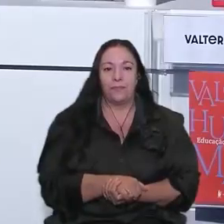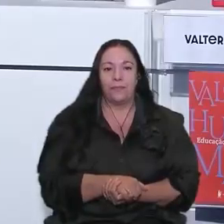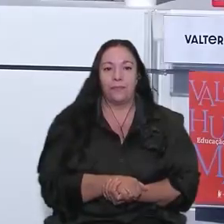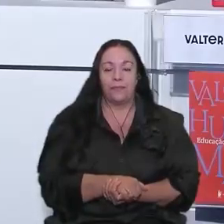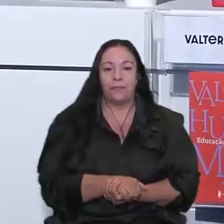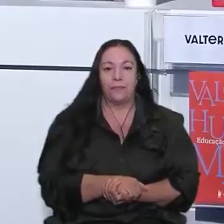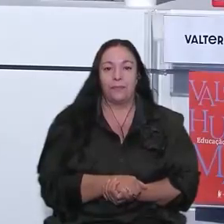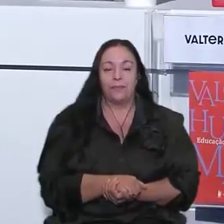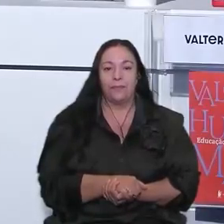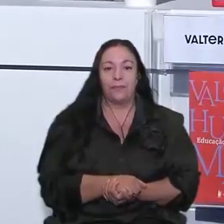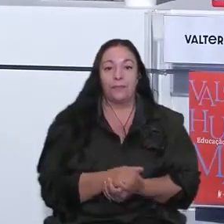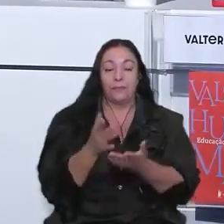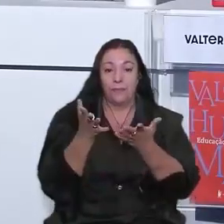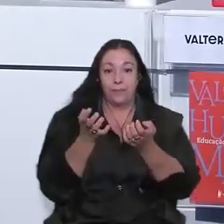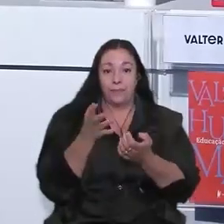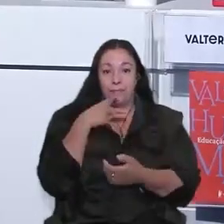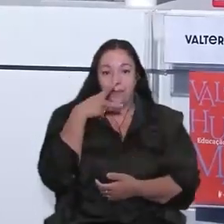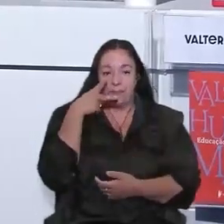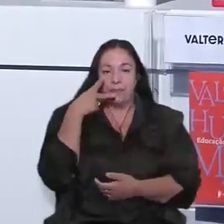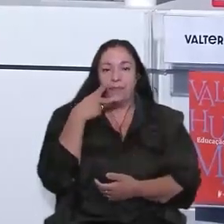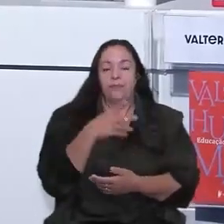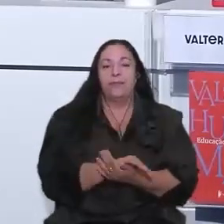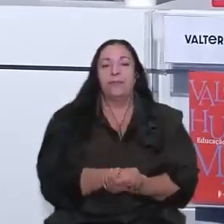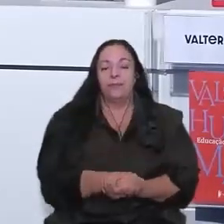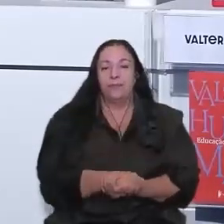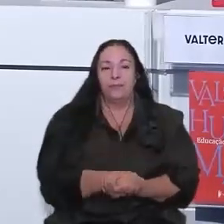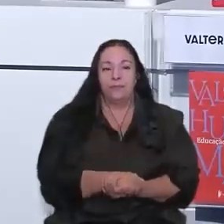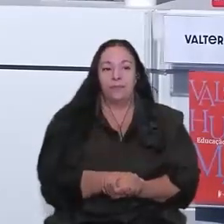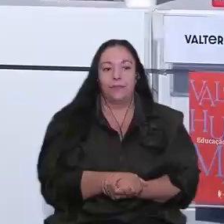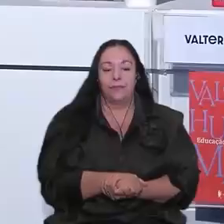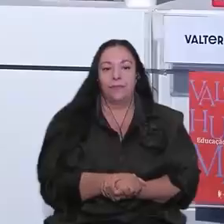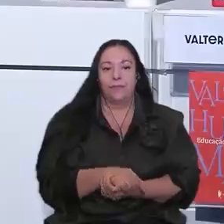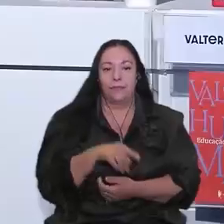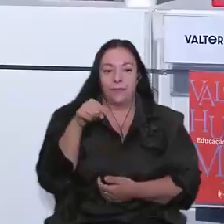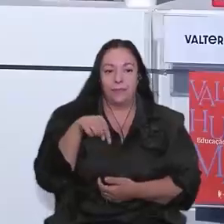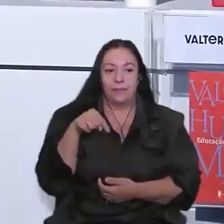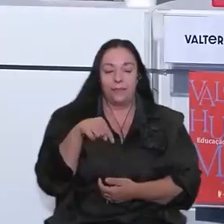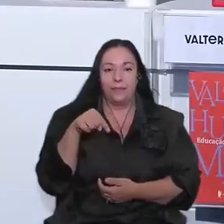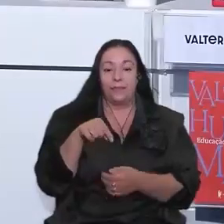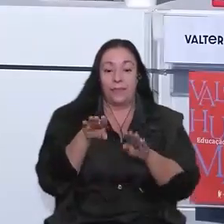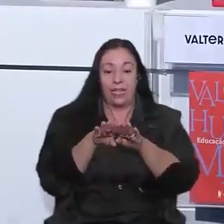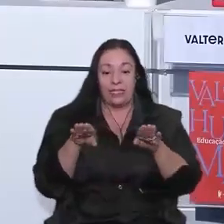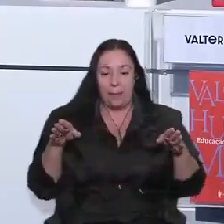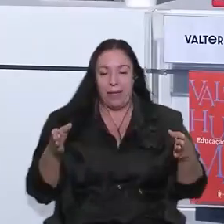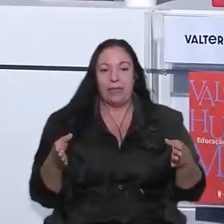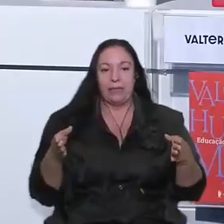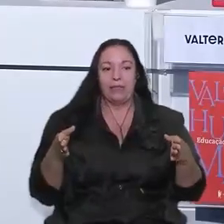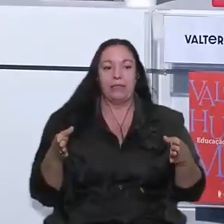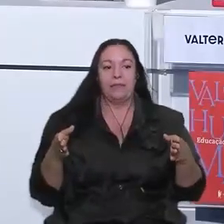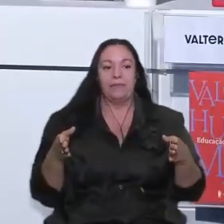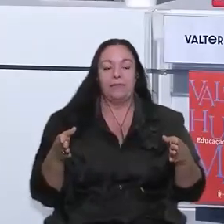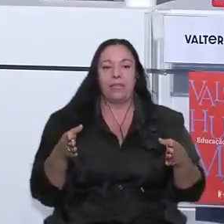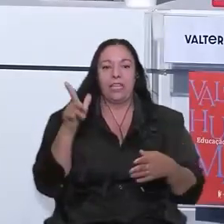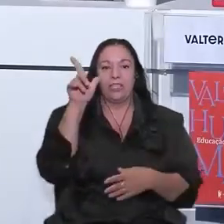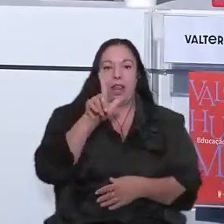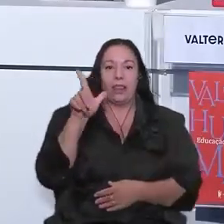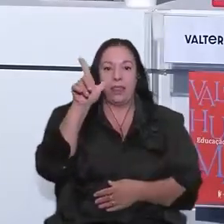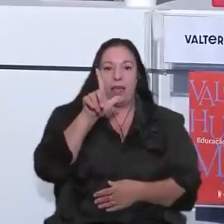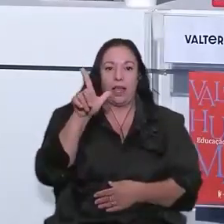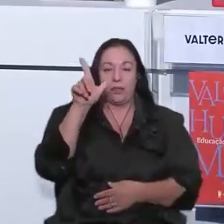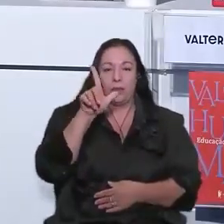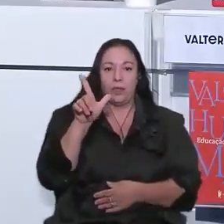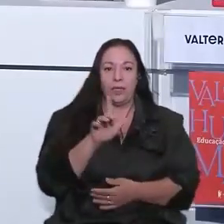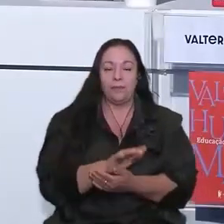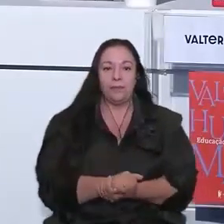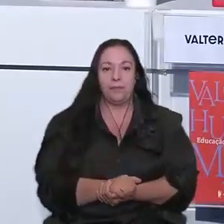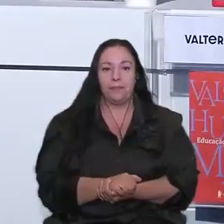Mas eu quero dizer que tem uma excelência aqui nessa mesa, uma excelência de literatura e